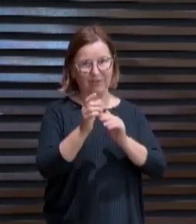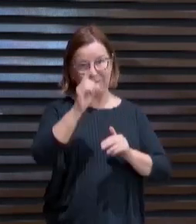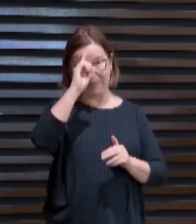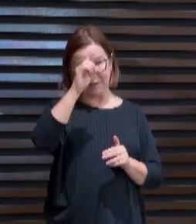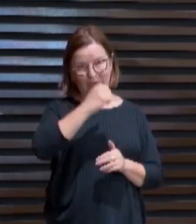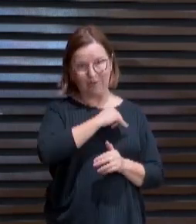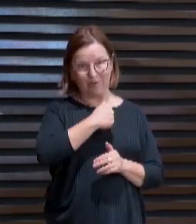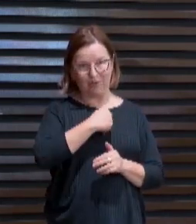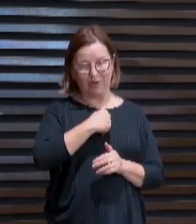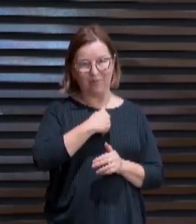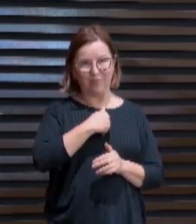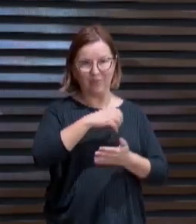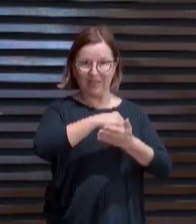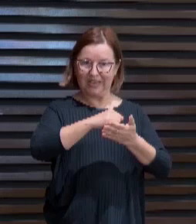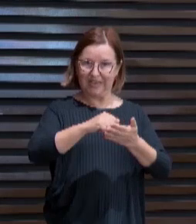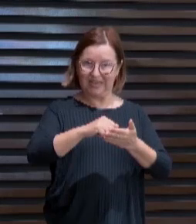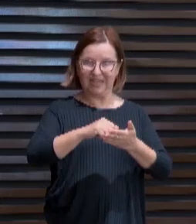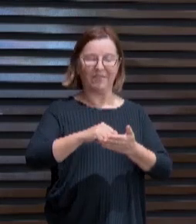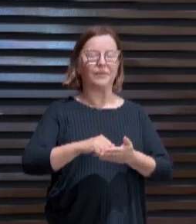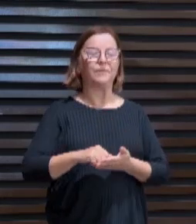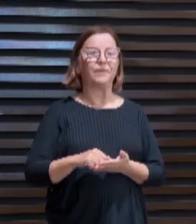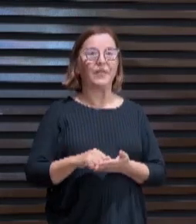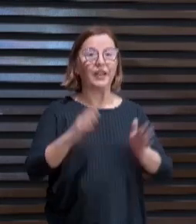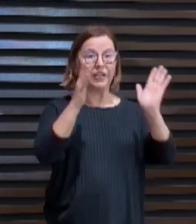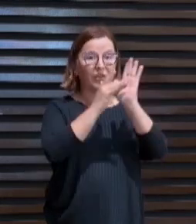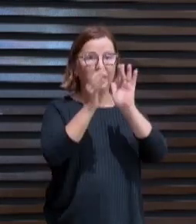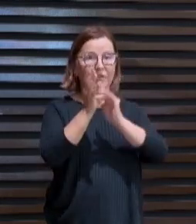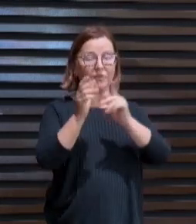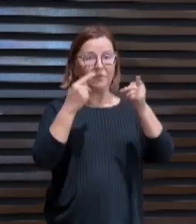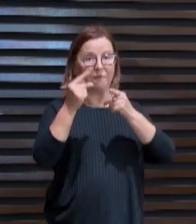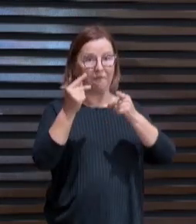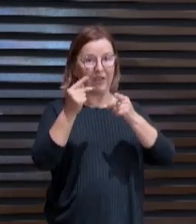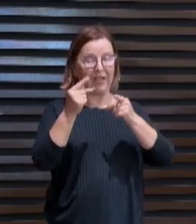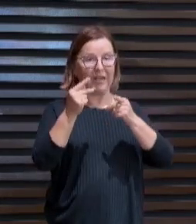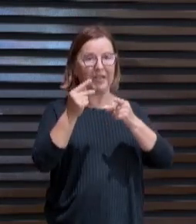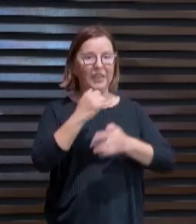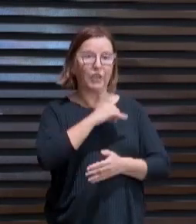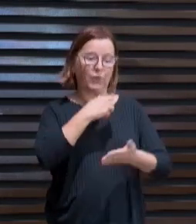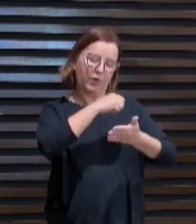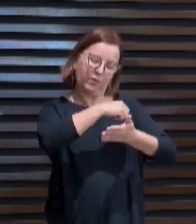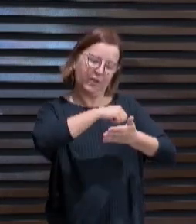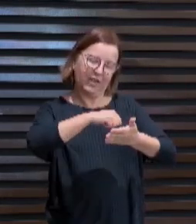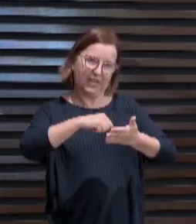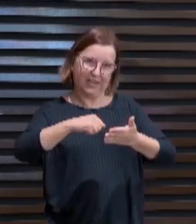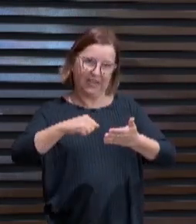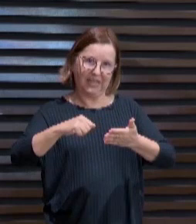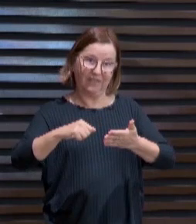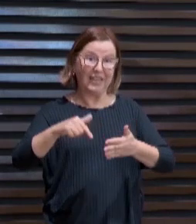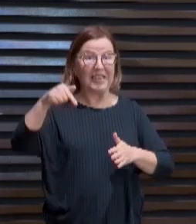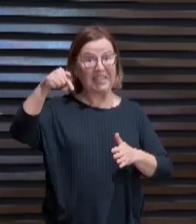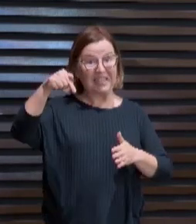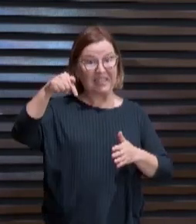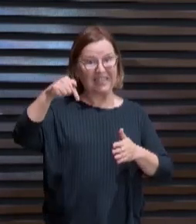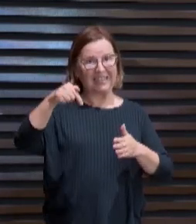que João envie. Jesus ele dita 7 cartas para que João escrevesse e enviasse. A primeira foi